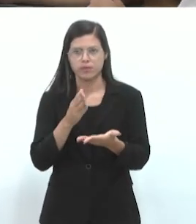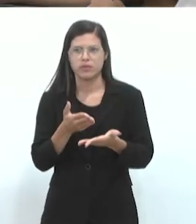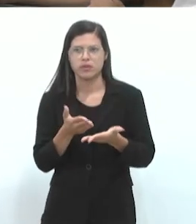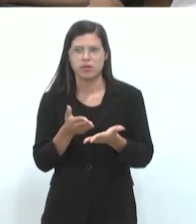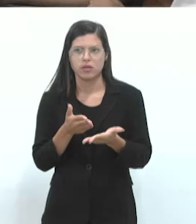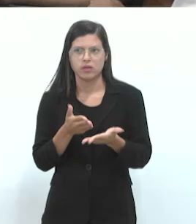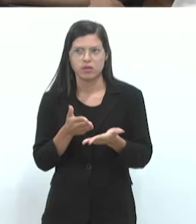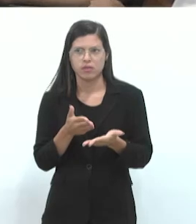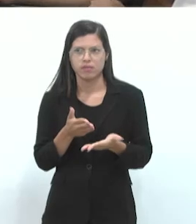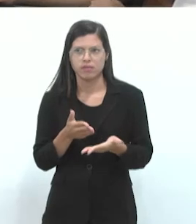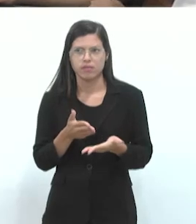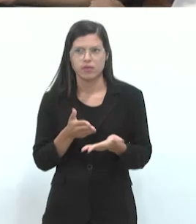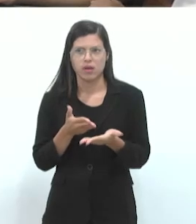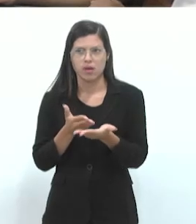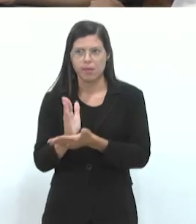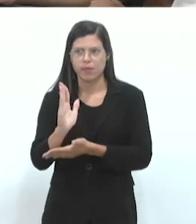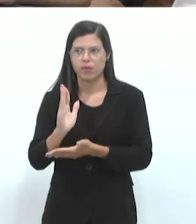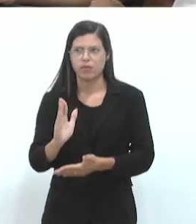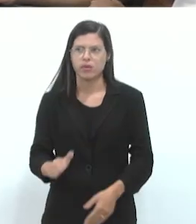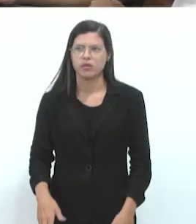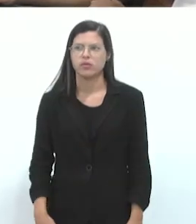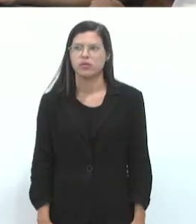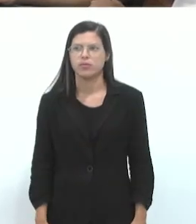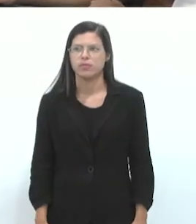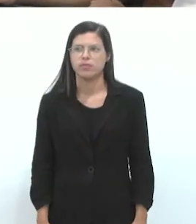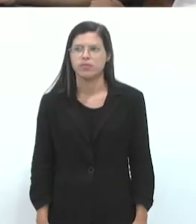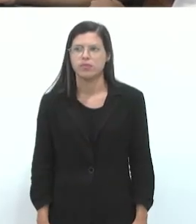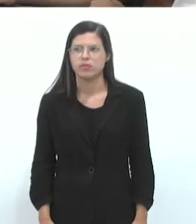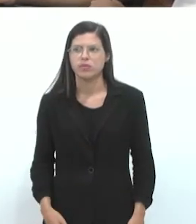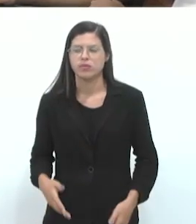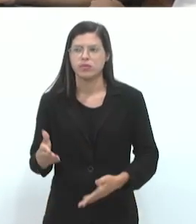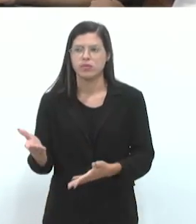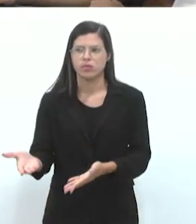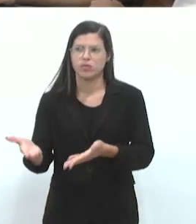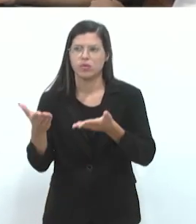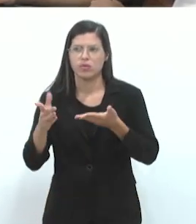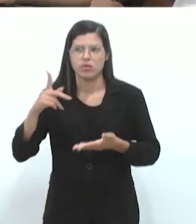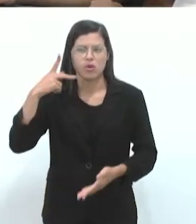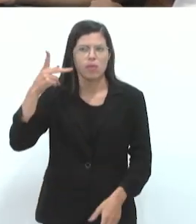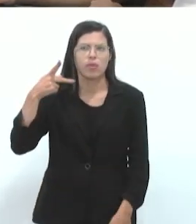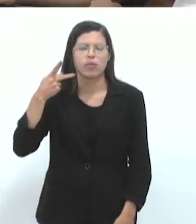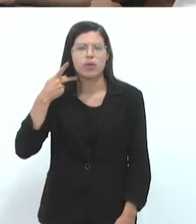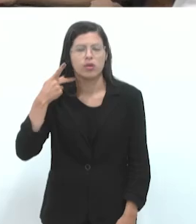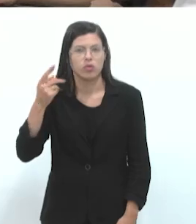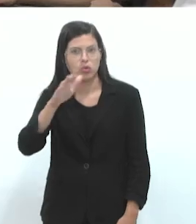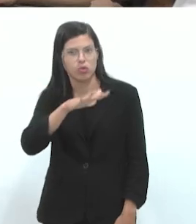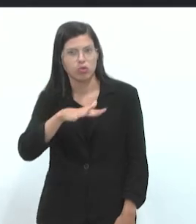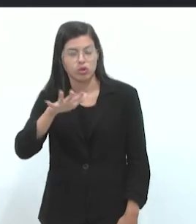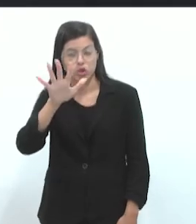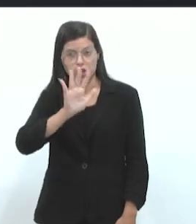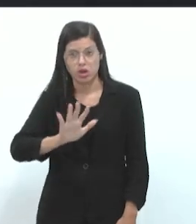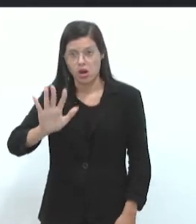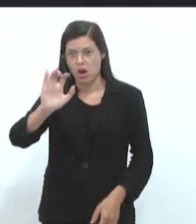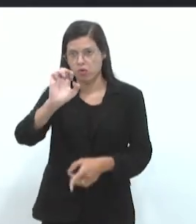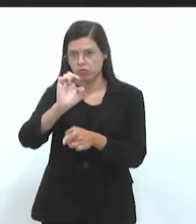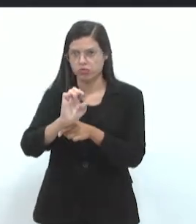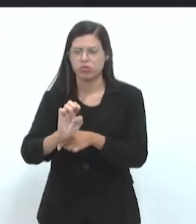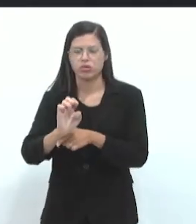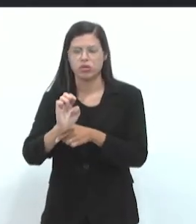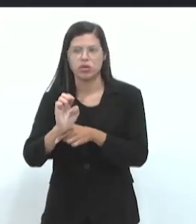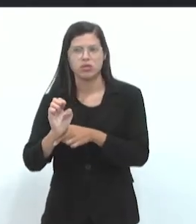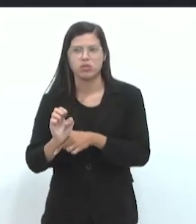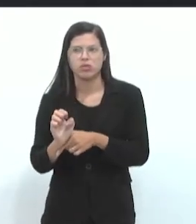estão. Aprovado, então, o convite ao Procurador-Geral do Estado para que venha, nos termos